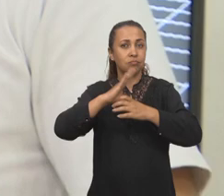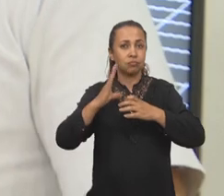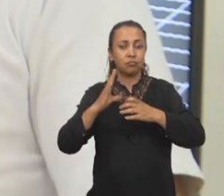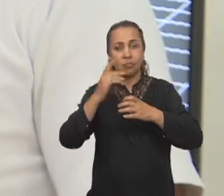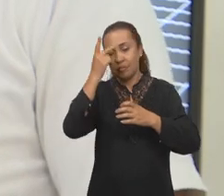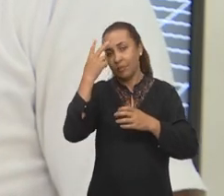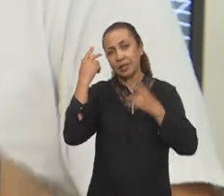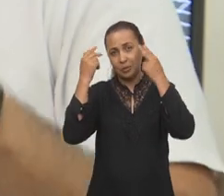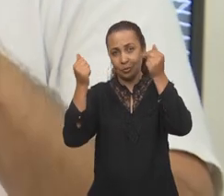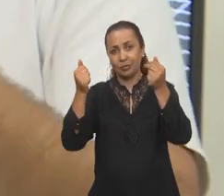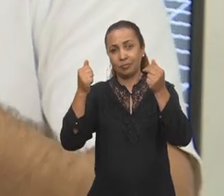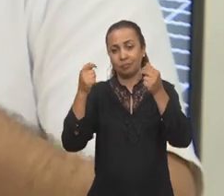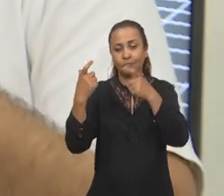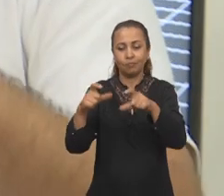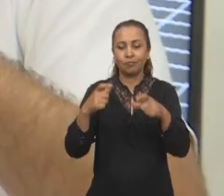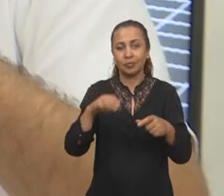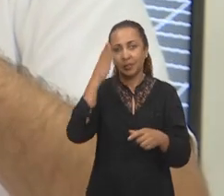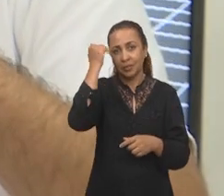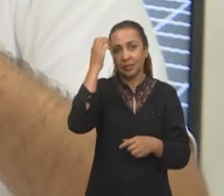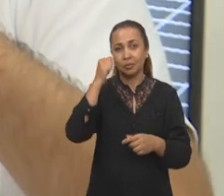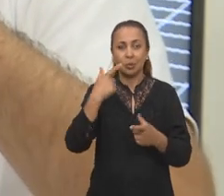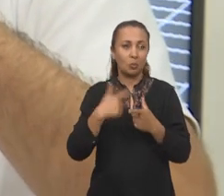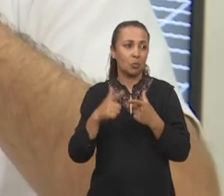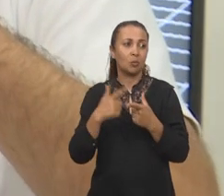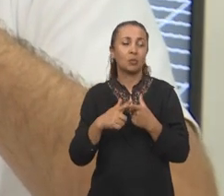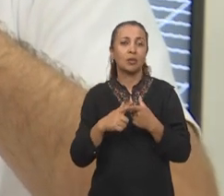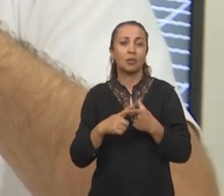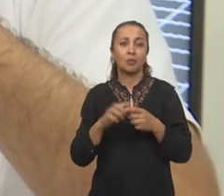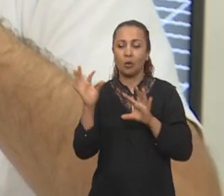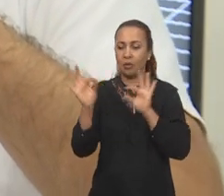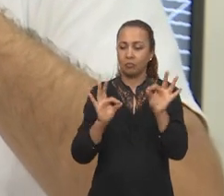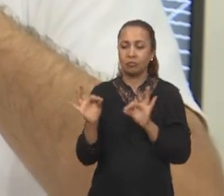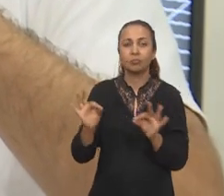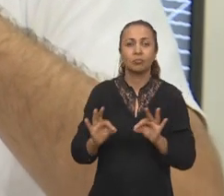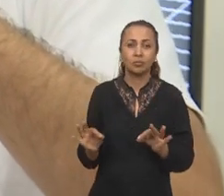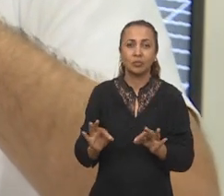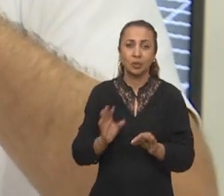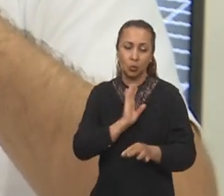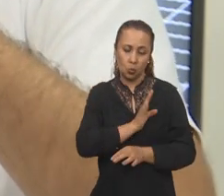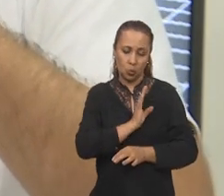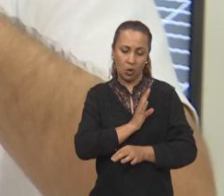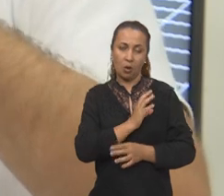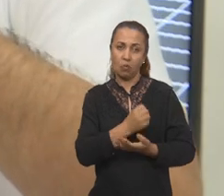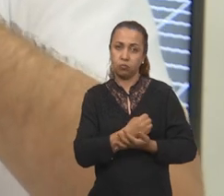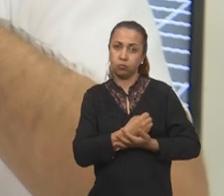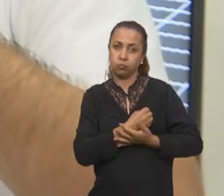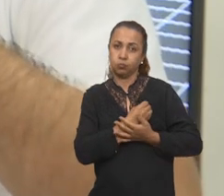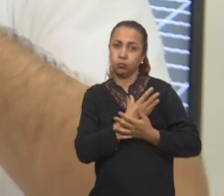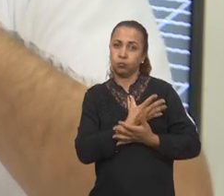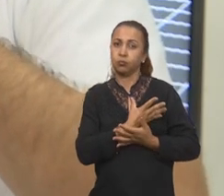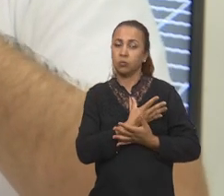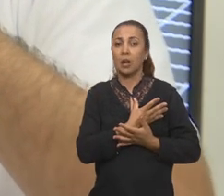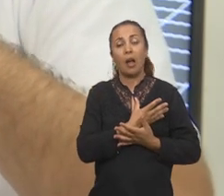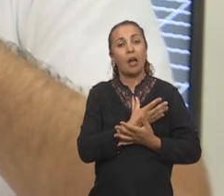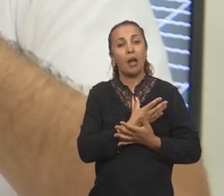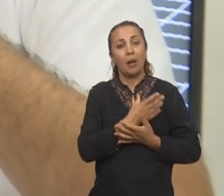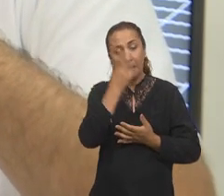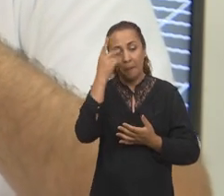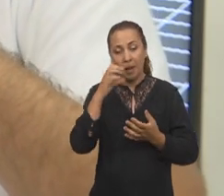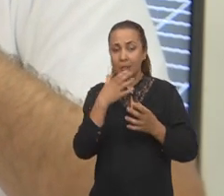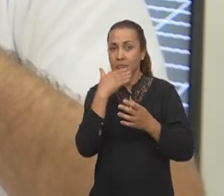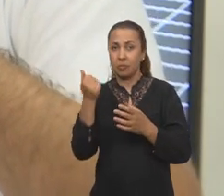maneira natural e localmente sabendo qual a deformidade onde ela foi ajustada e passando por um processo matemático de saber a colocação